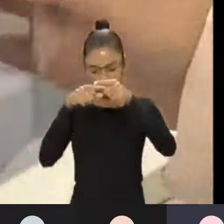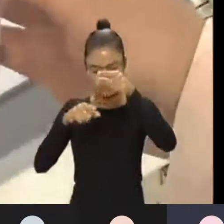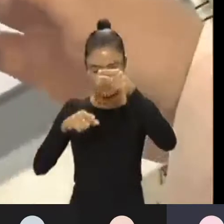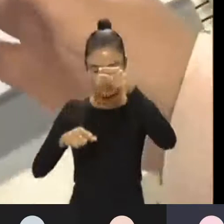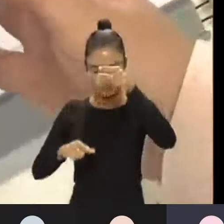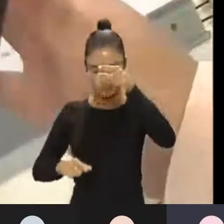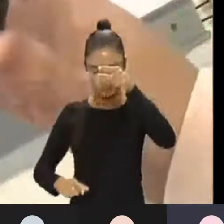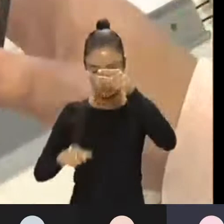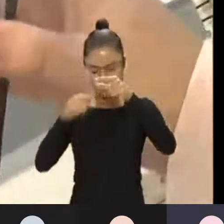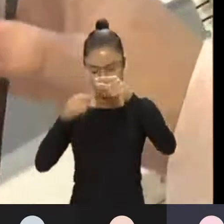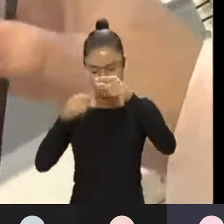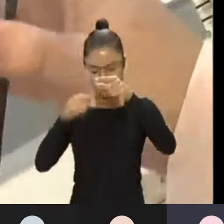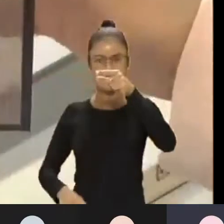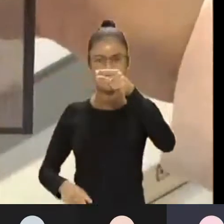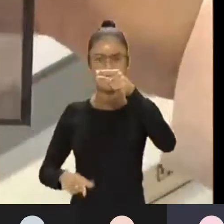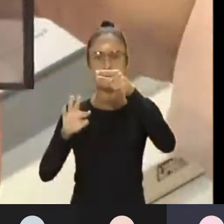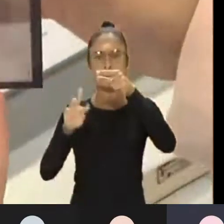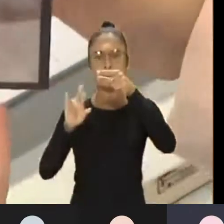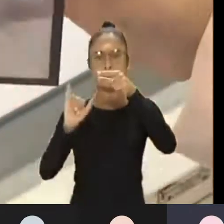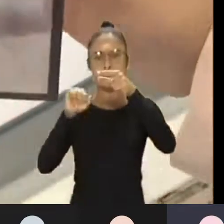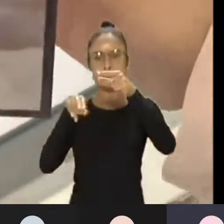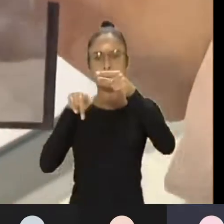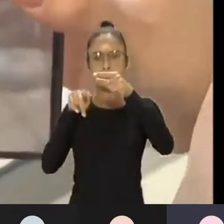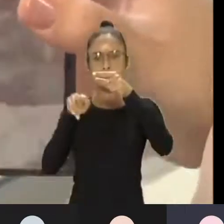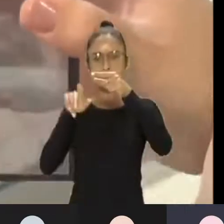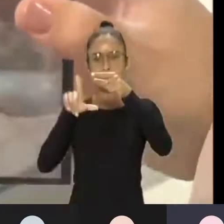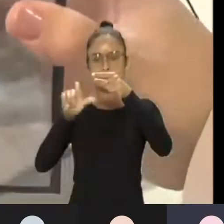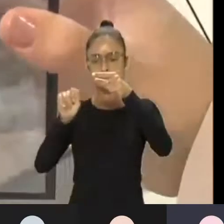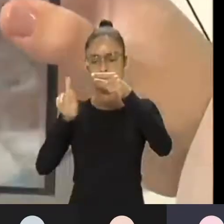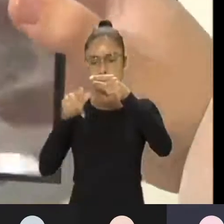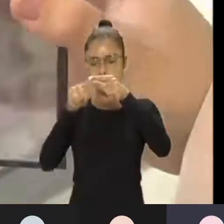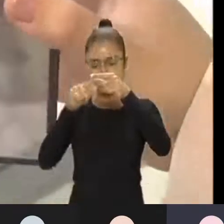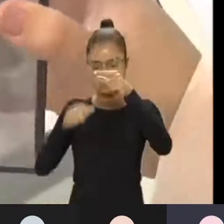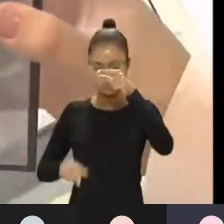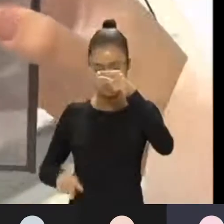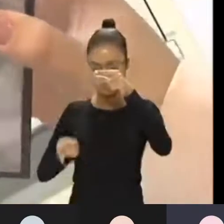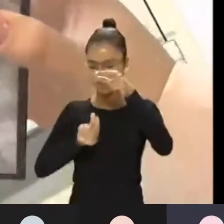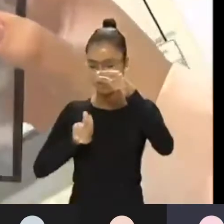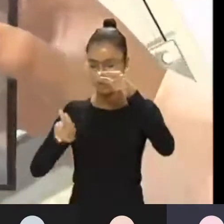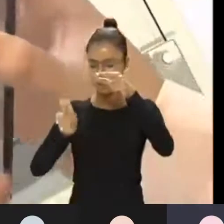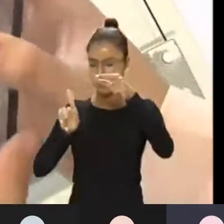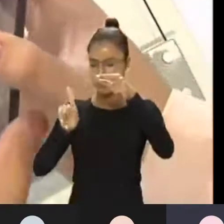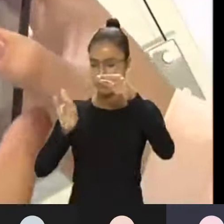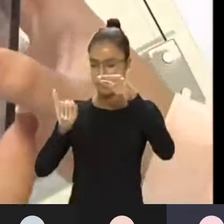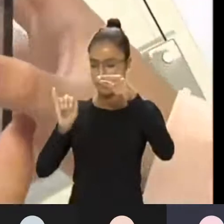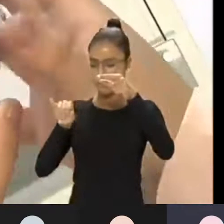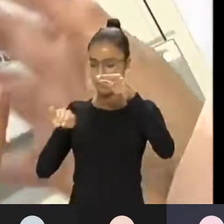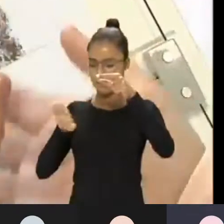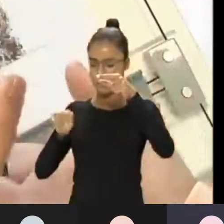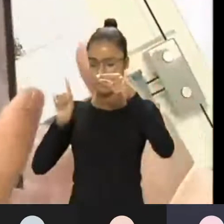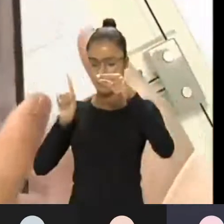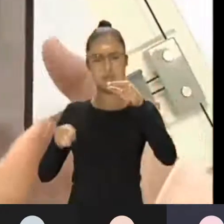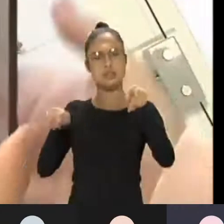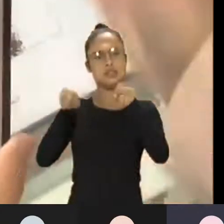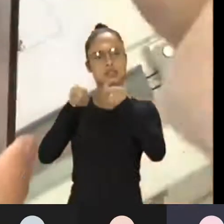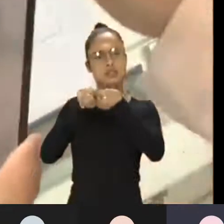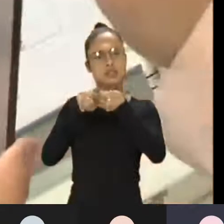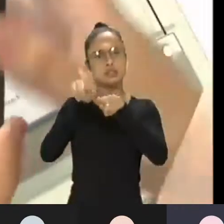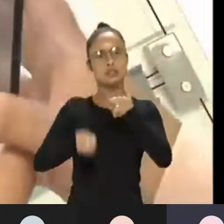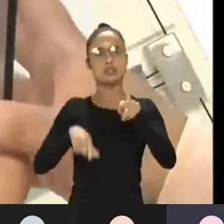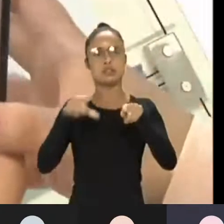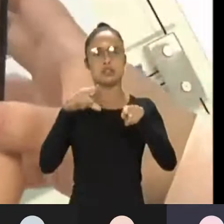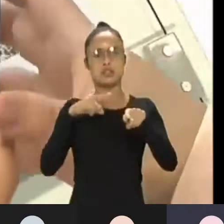triangular. Neste exemplo, nós denominamos de prisma. O paralelepípedo também é um prisma, devido a ter